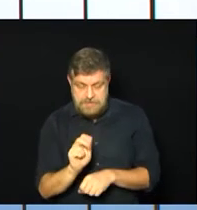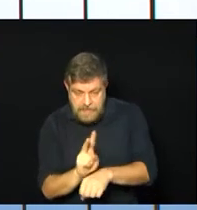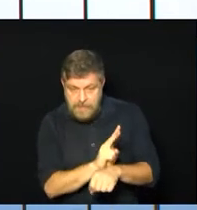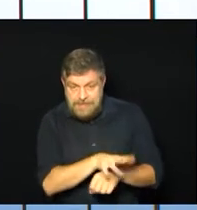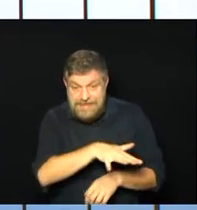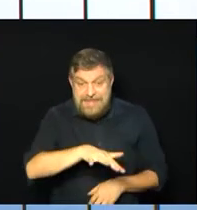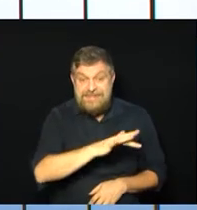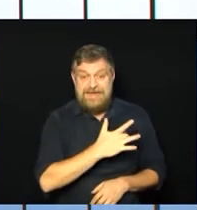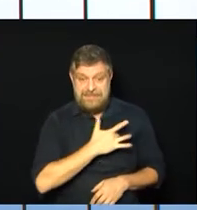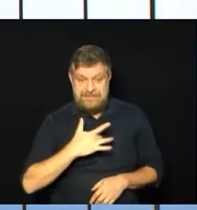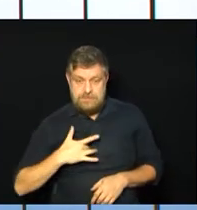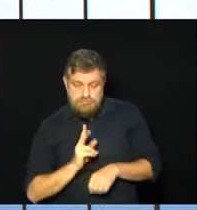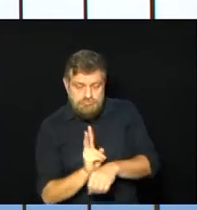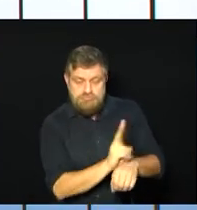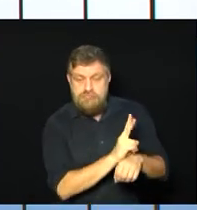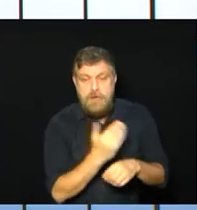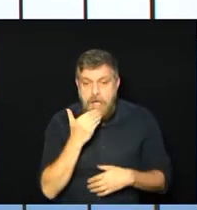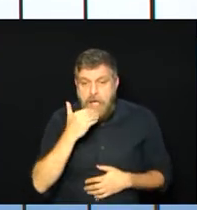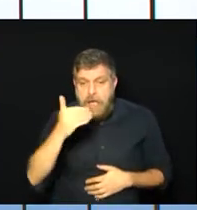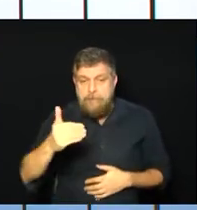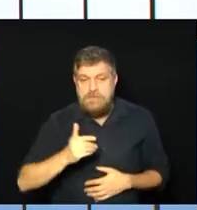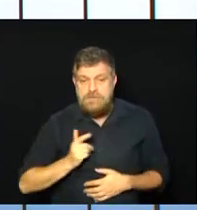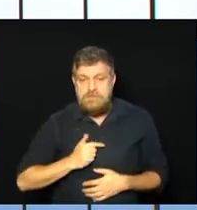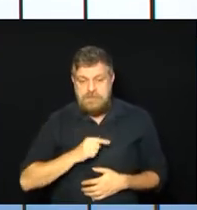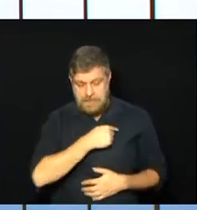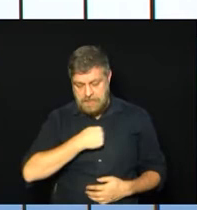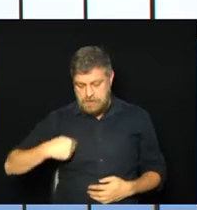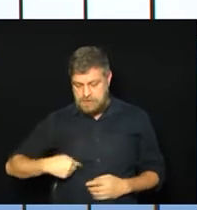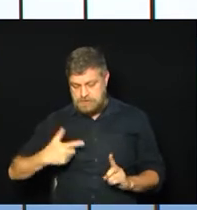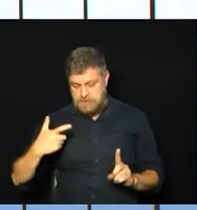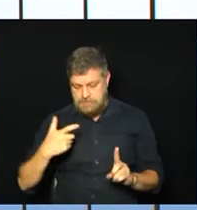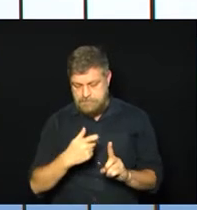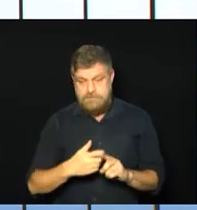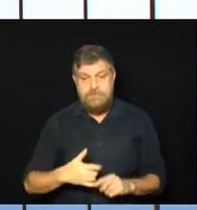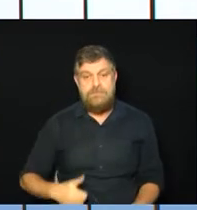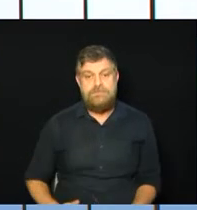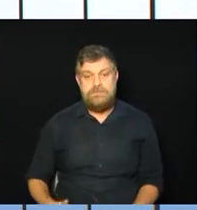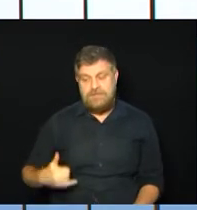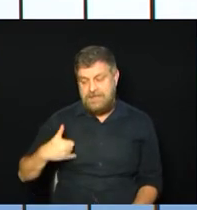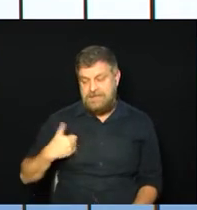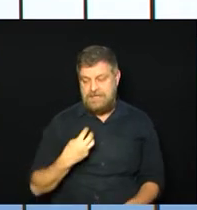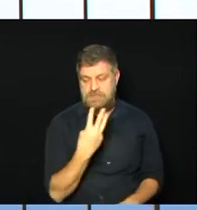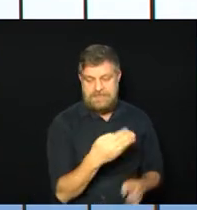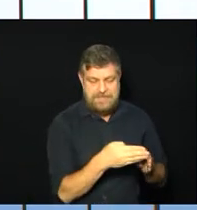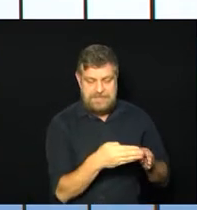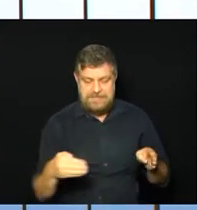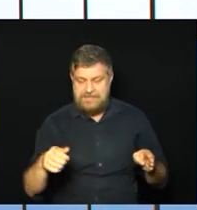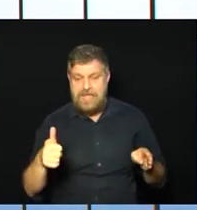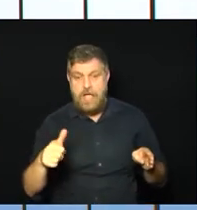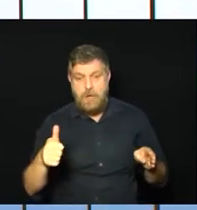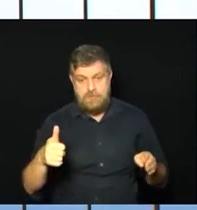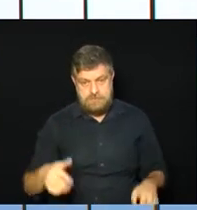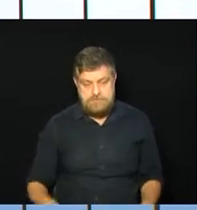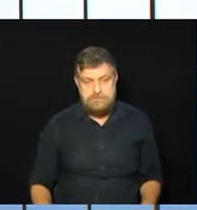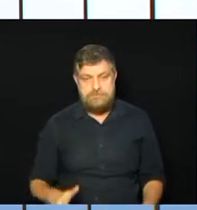Sanitária, solicitando a liberação da Coronavac para crianças entre 3 a 11 anos.